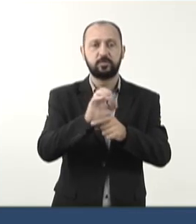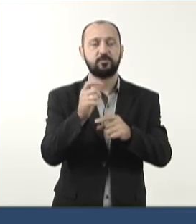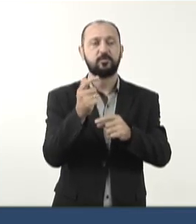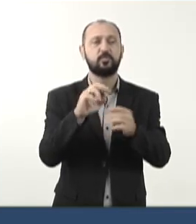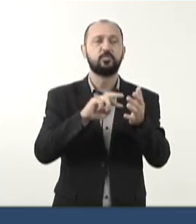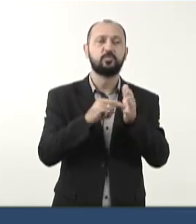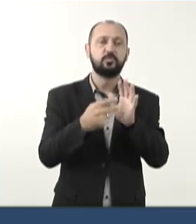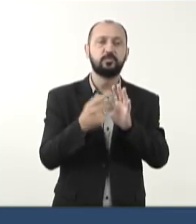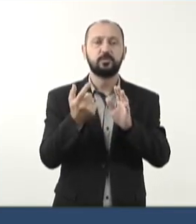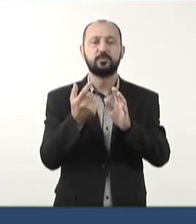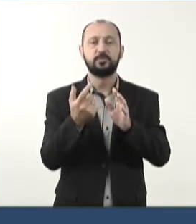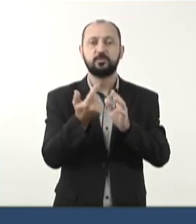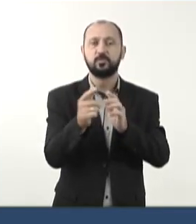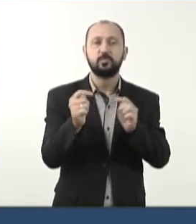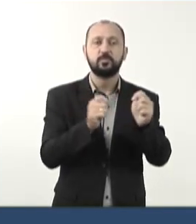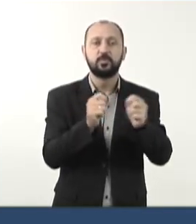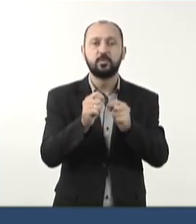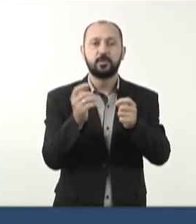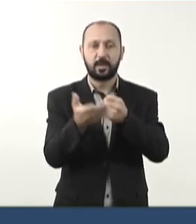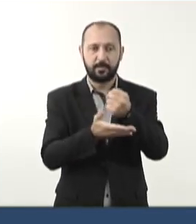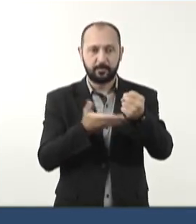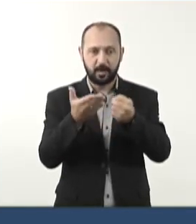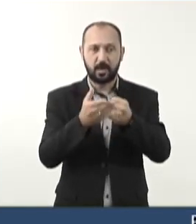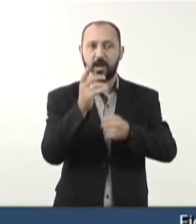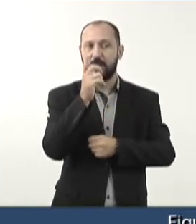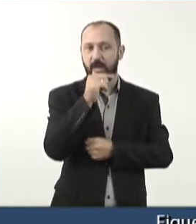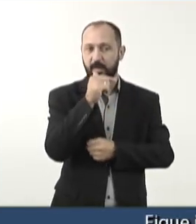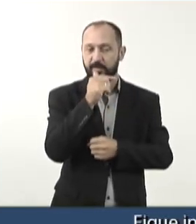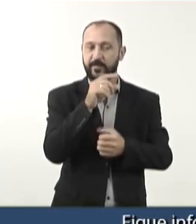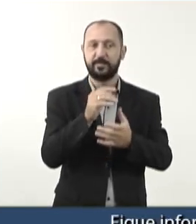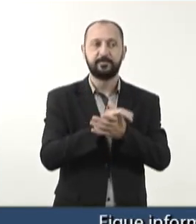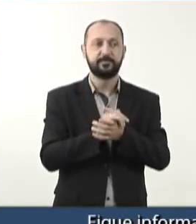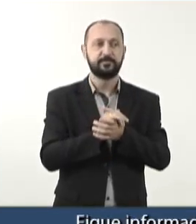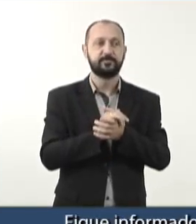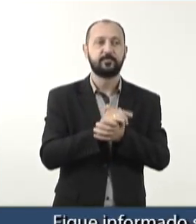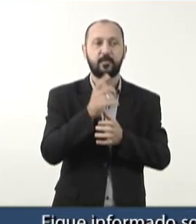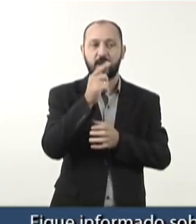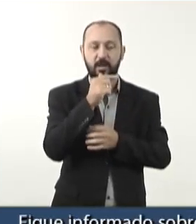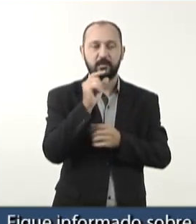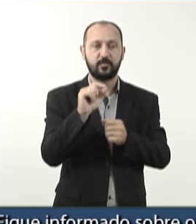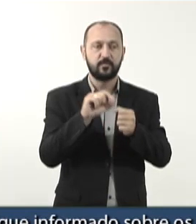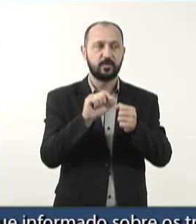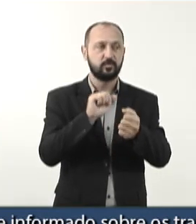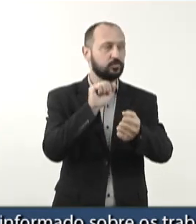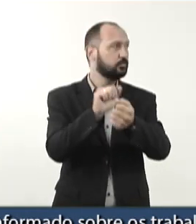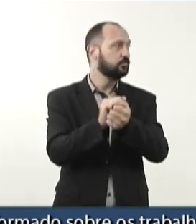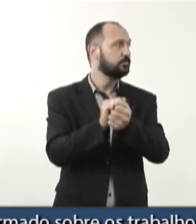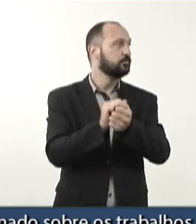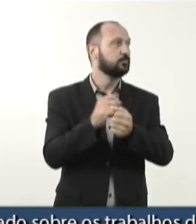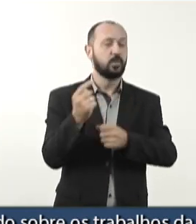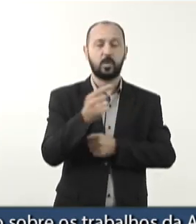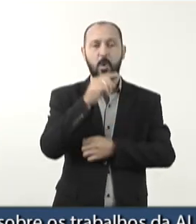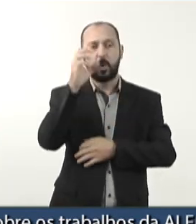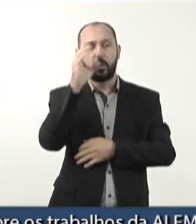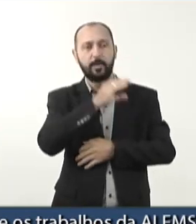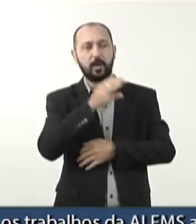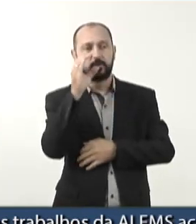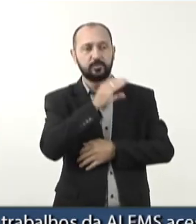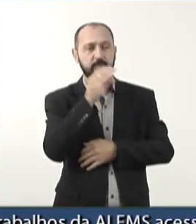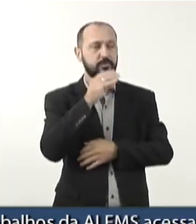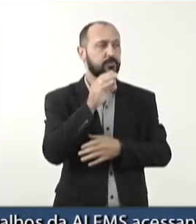faz sentido a gente não ter o que é básico, que é a água. Então, a água hoje se faz como uma